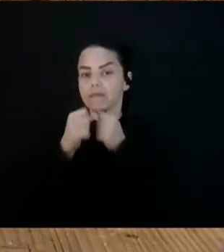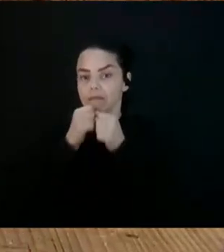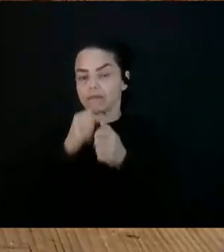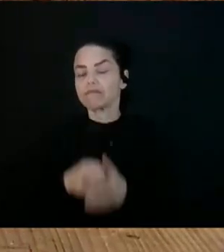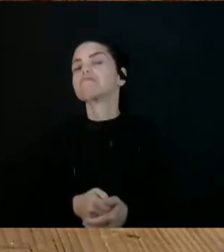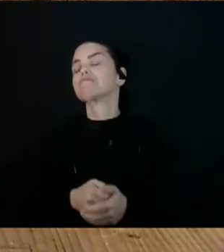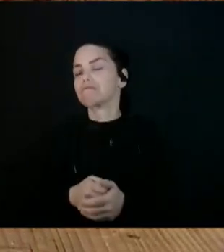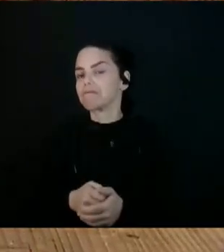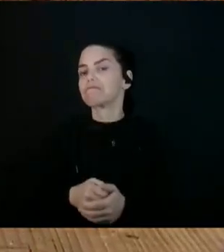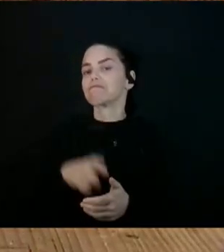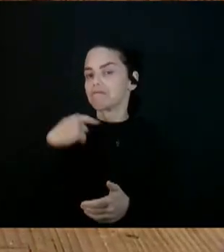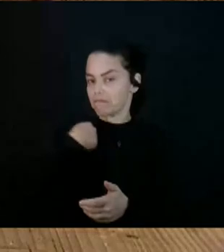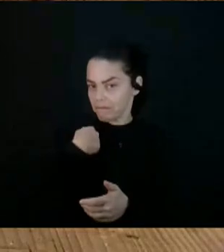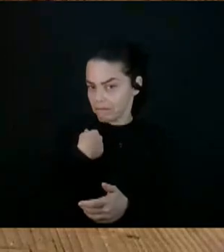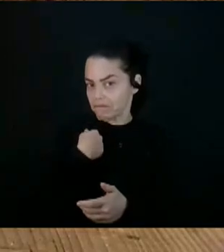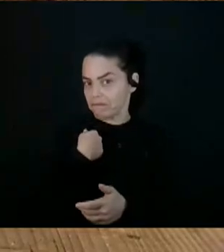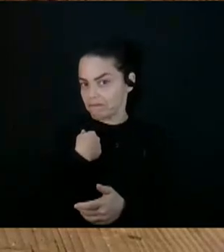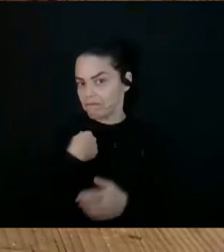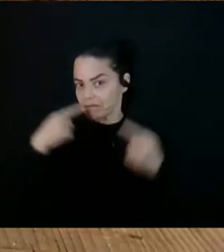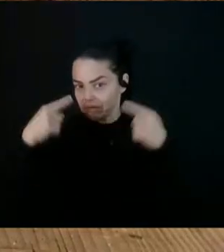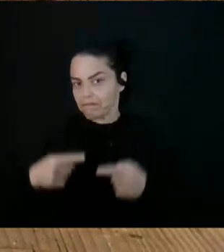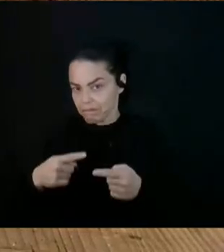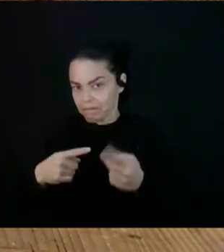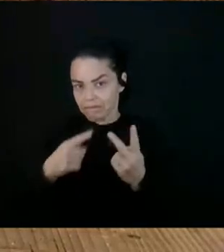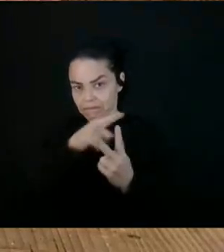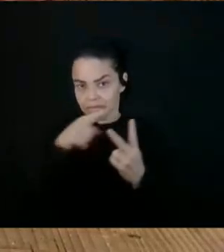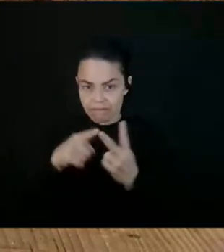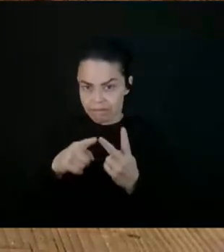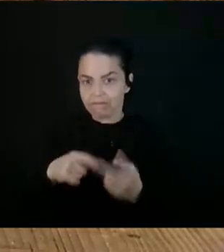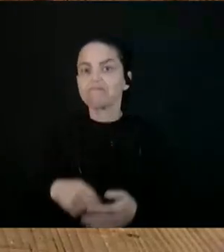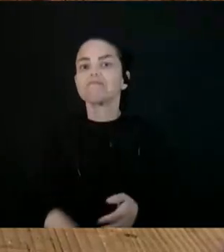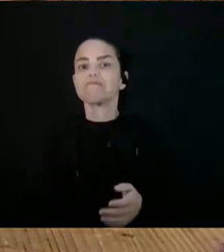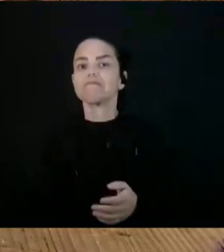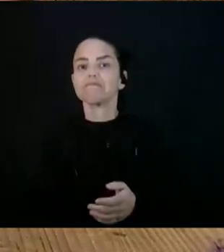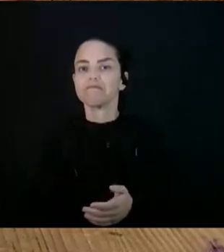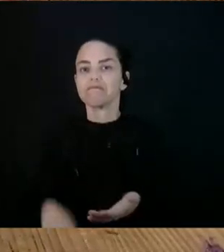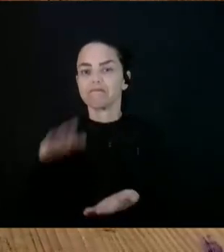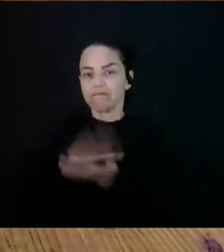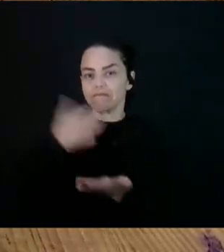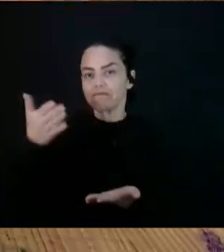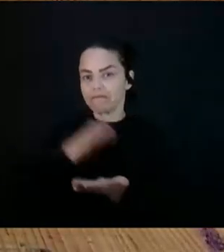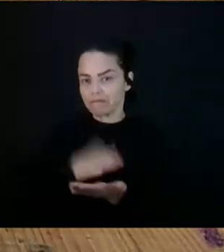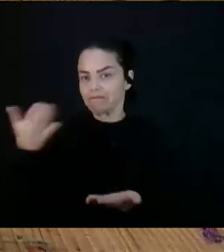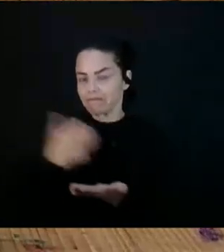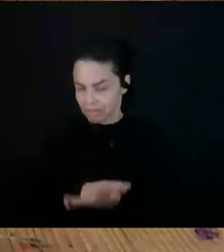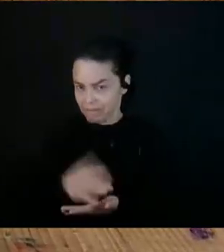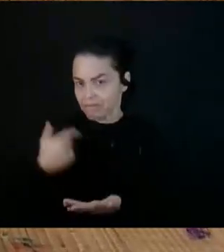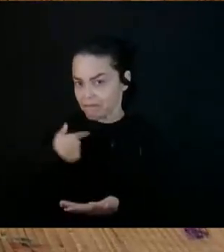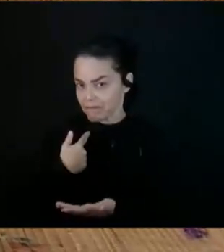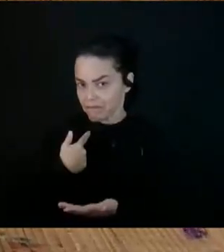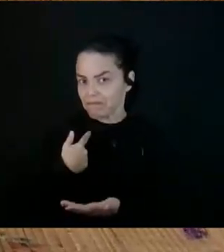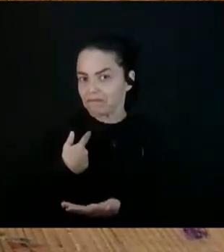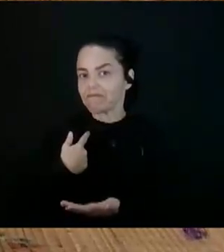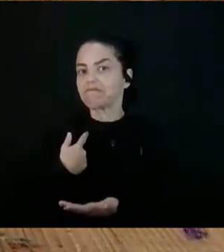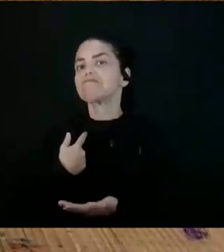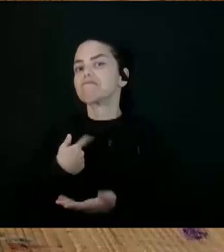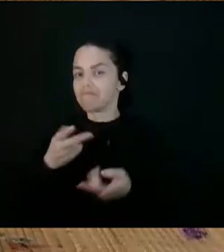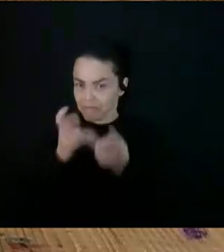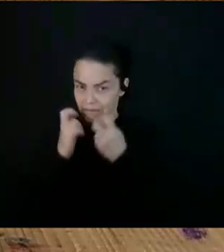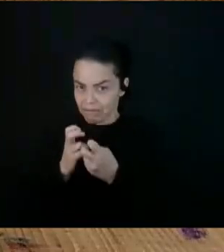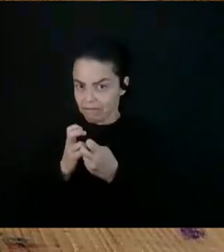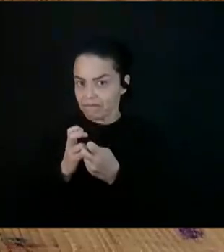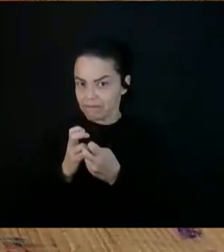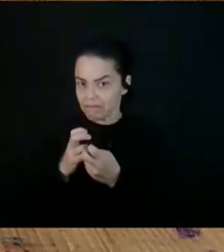estilo, eu desafiei os dois meninos aqui no bafinho. Na minha época, pelo menos, falava bafinho. Hoje eu percebi que eles estão falando mais